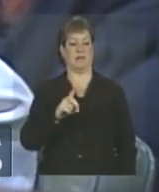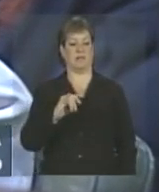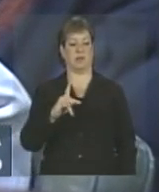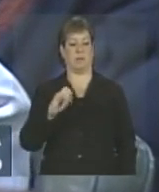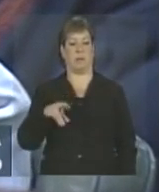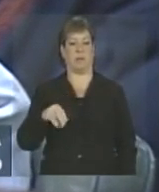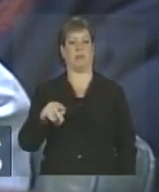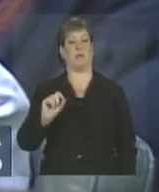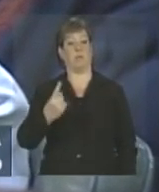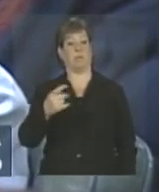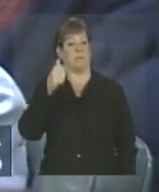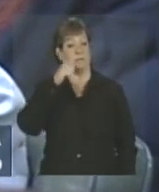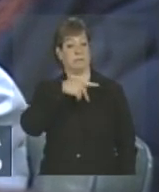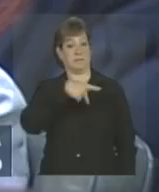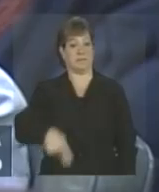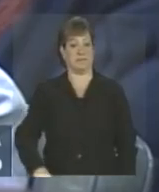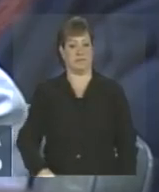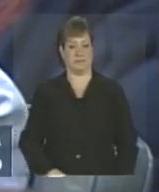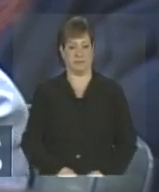presidenta.